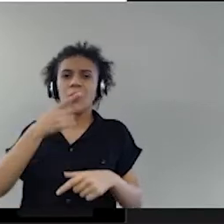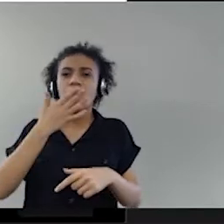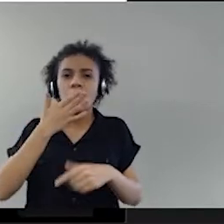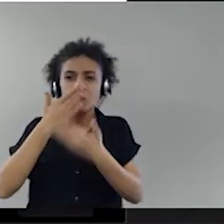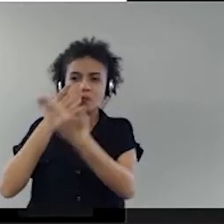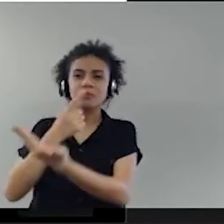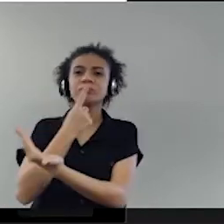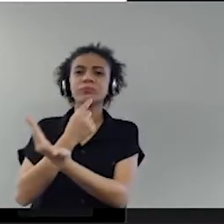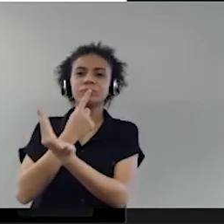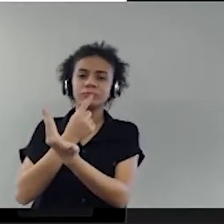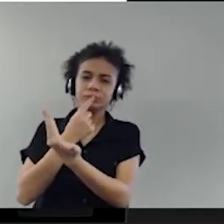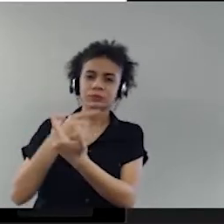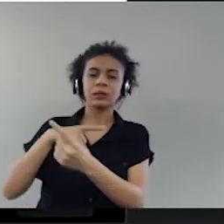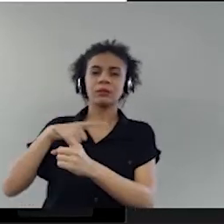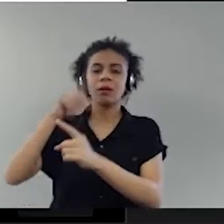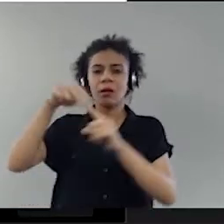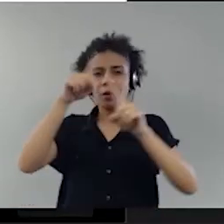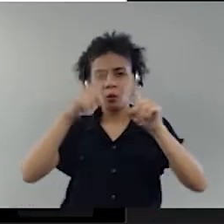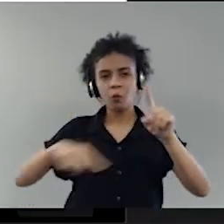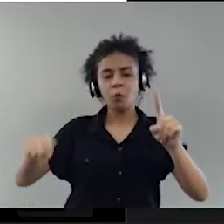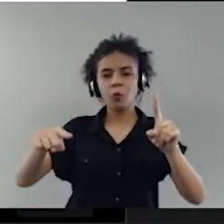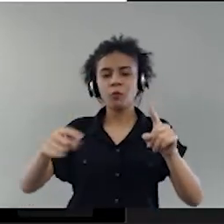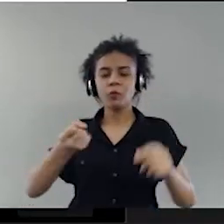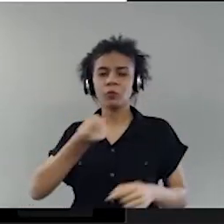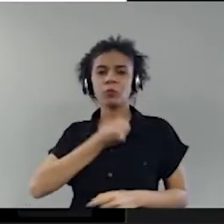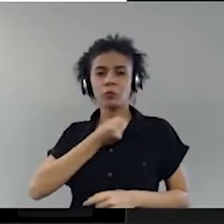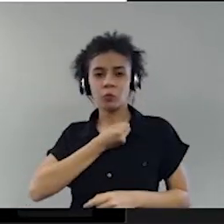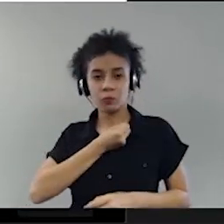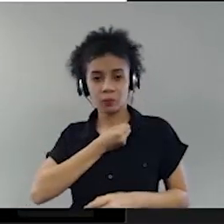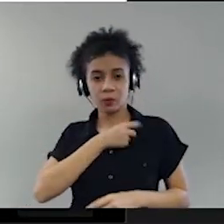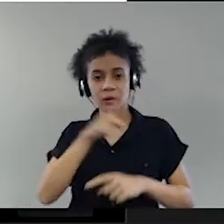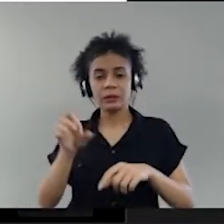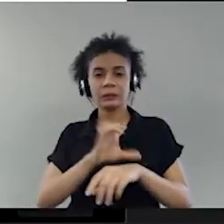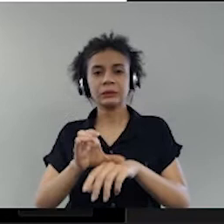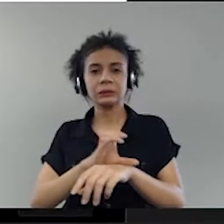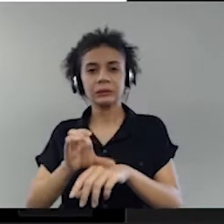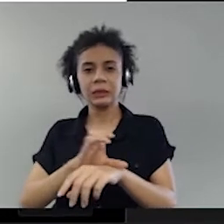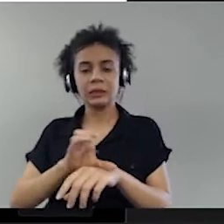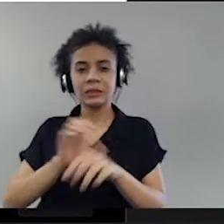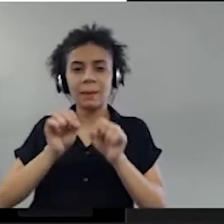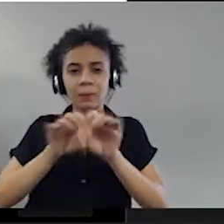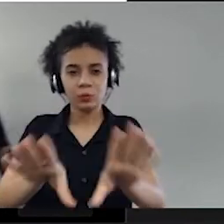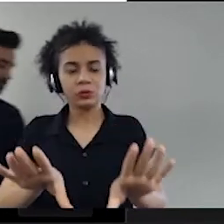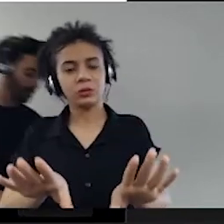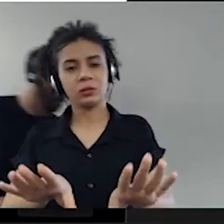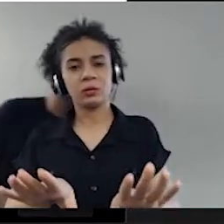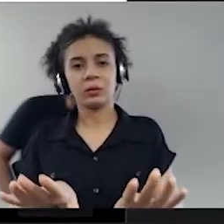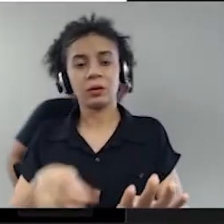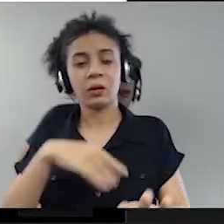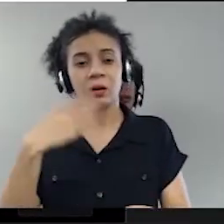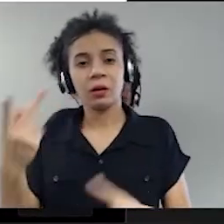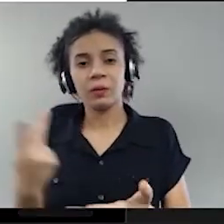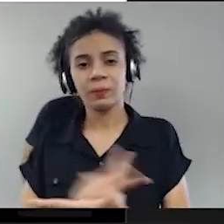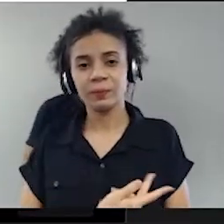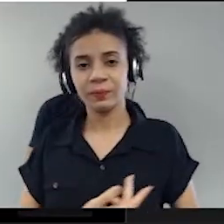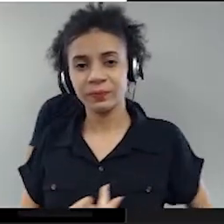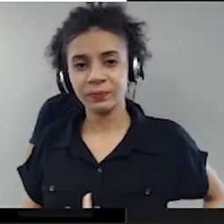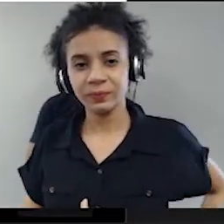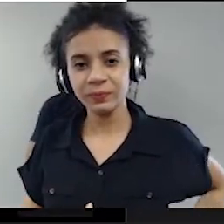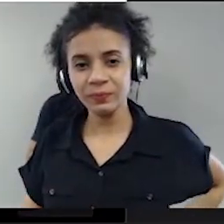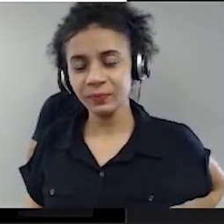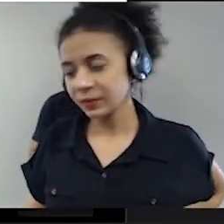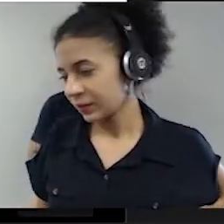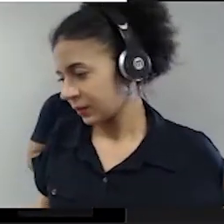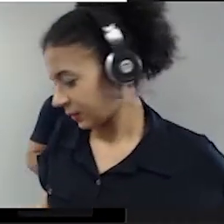vermelha aqui é a curva de medidos e a cinza a projetada. O que acontece?